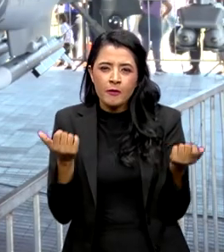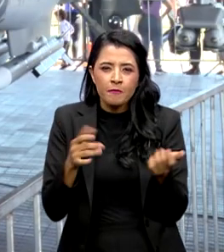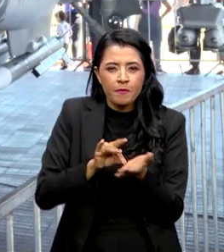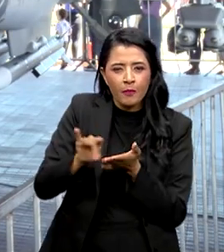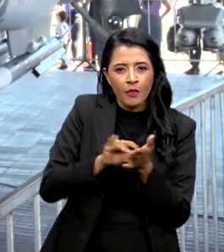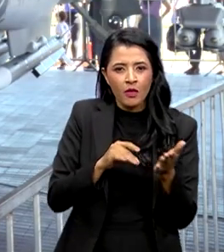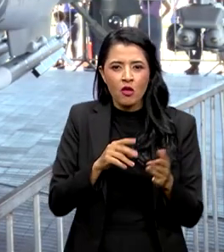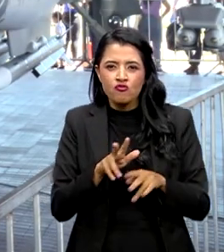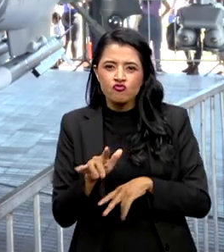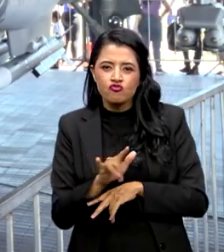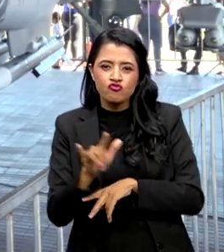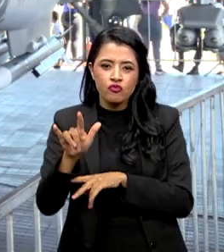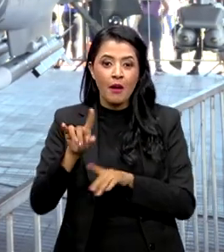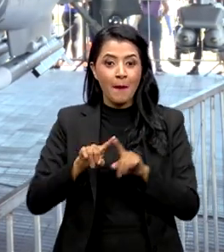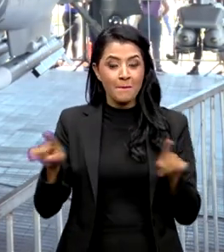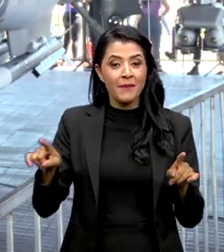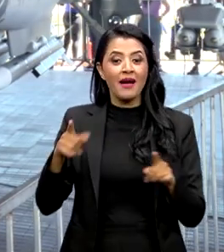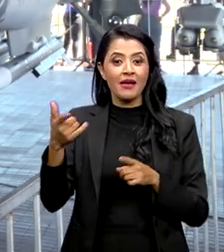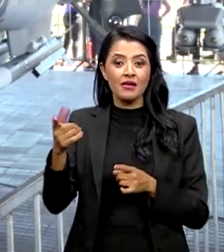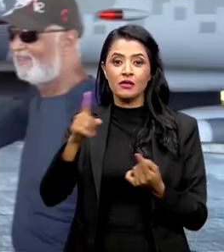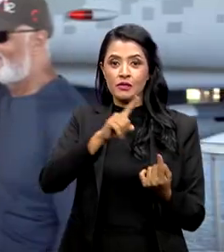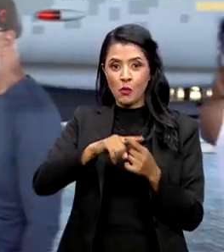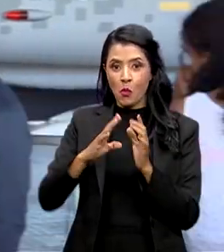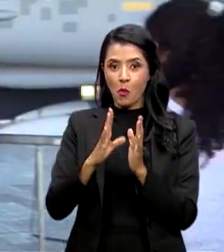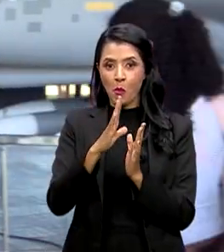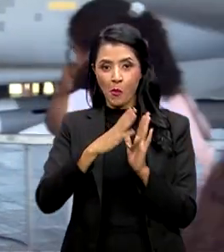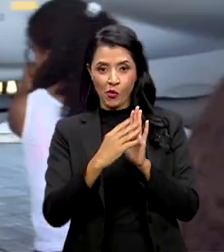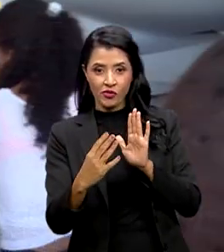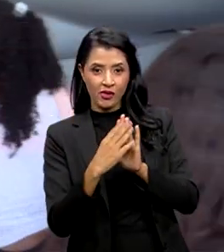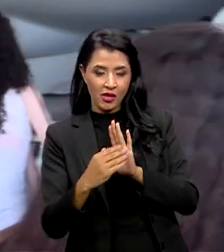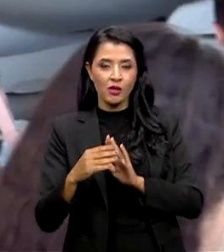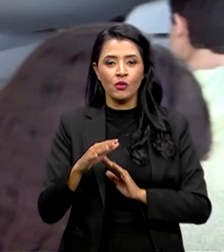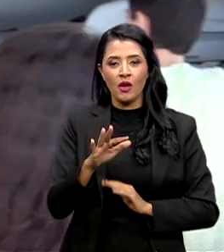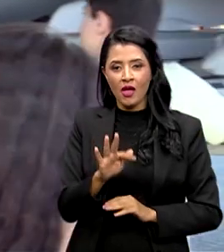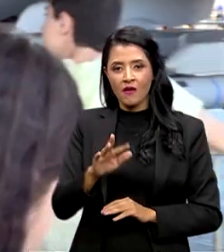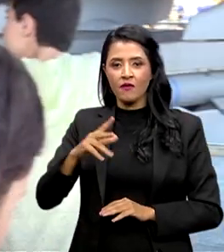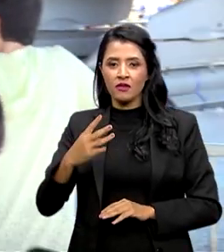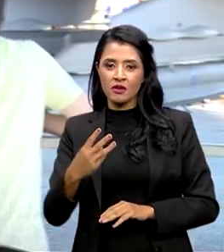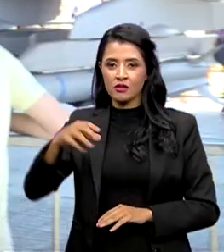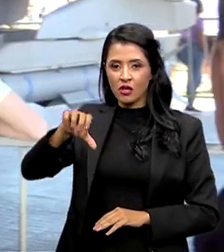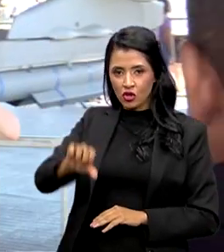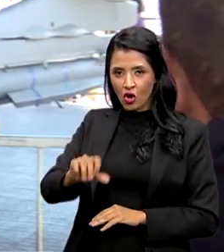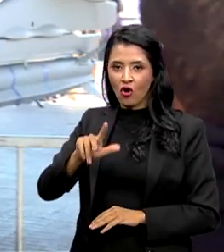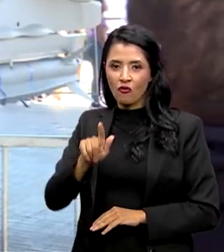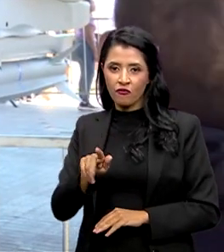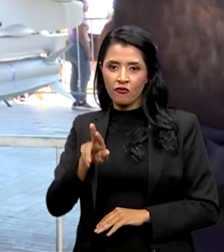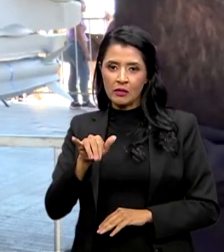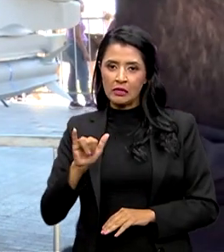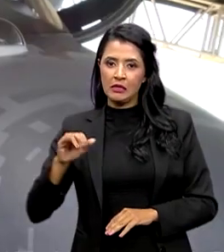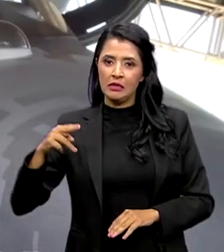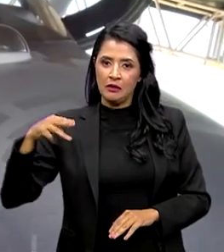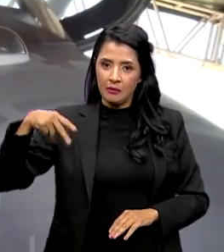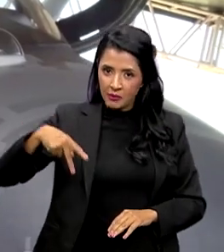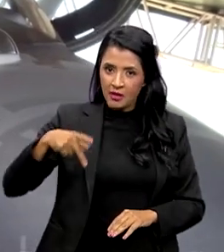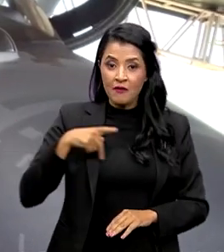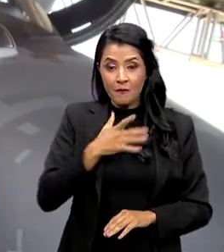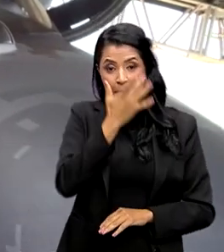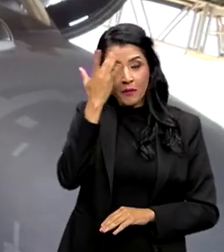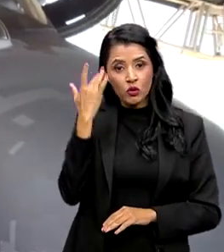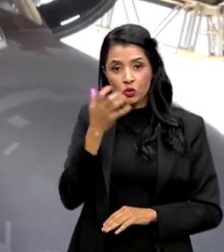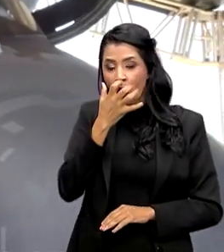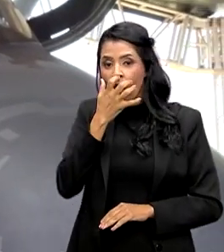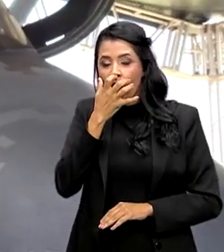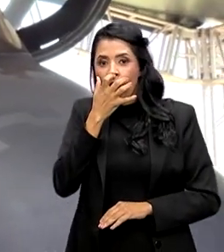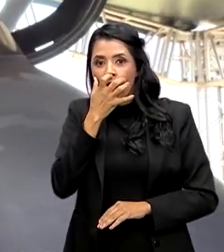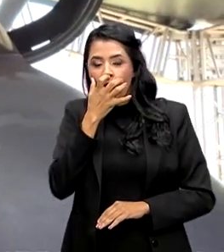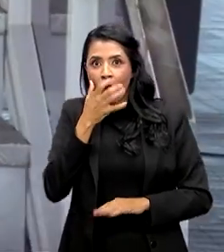foi a réplica do F-39 Gripen, o mais novo caça da FAB, que fez muita gente se sentir fora